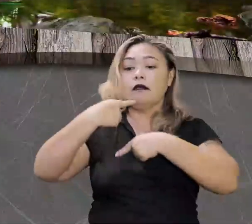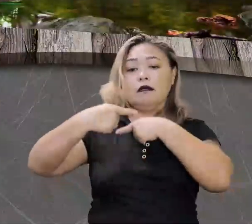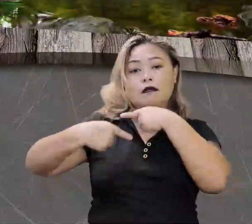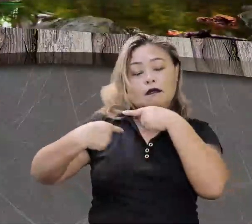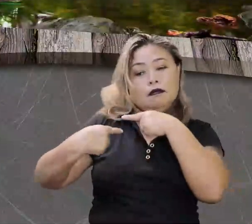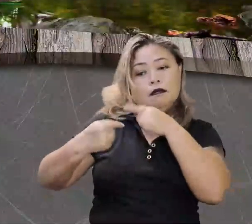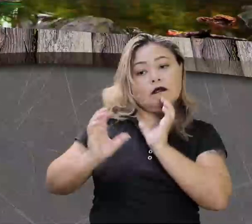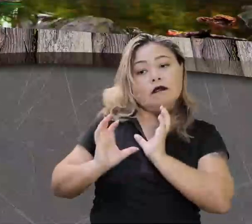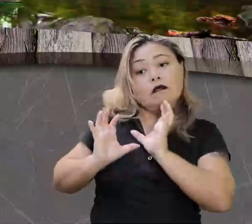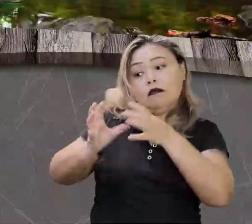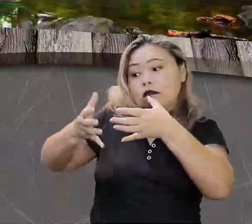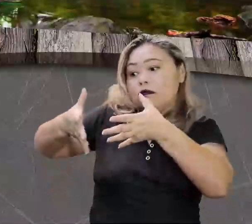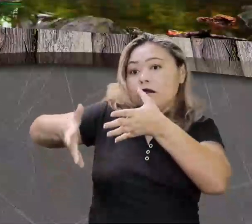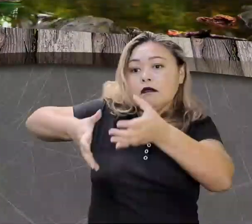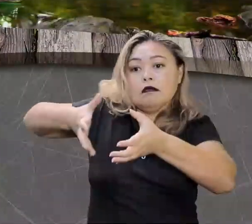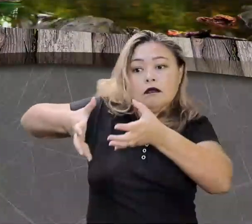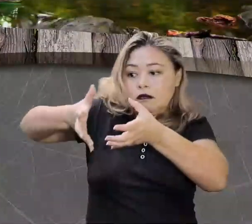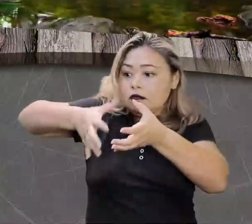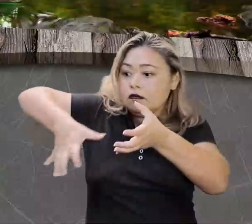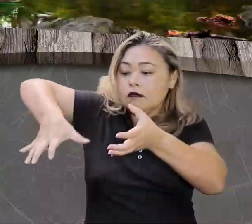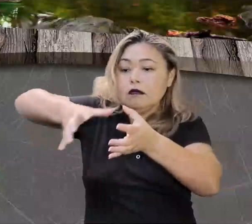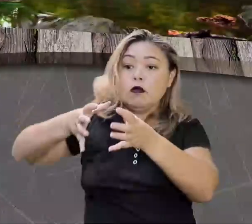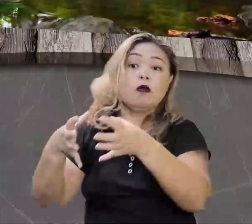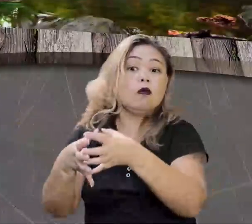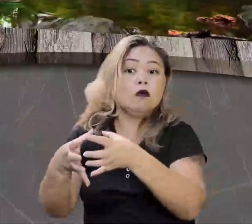formar populações,